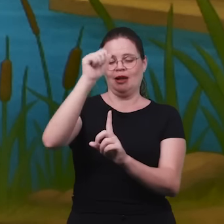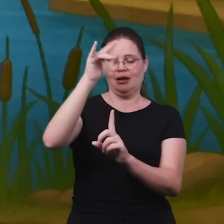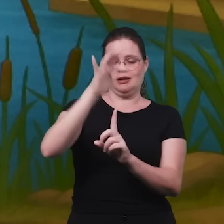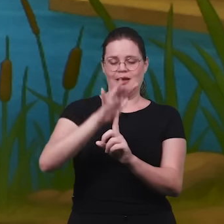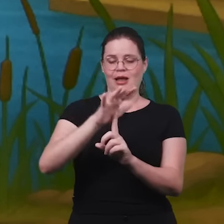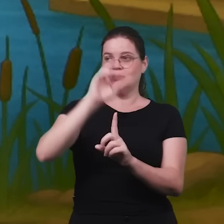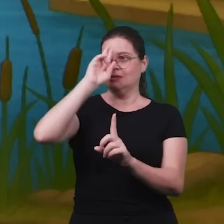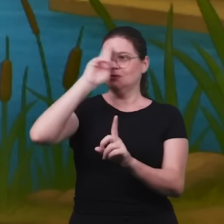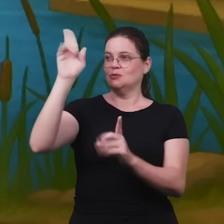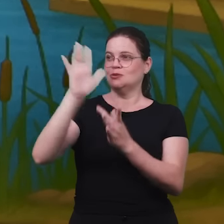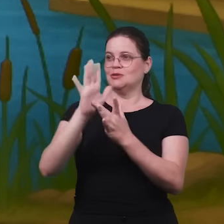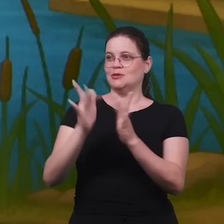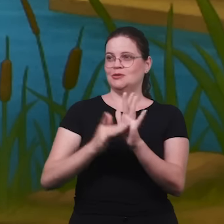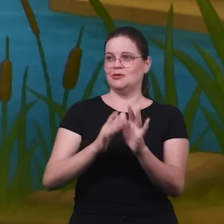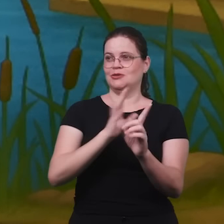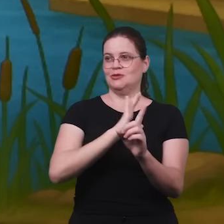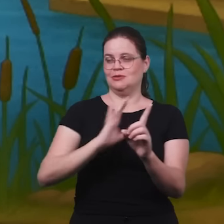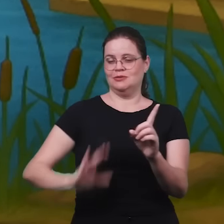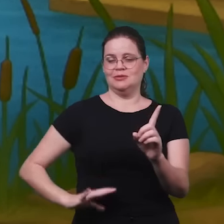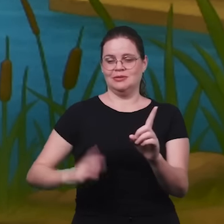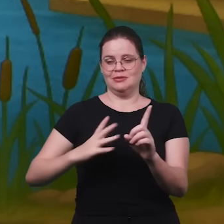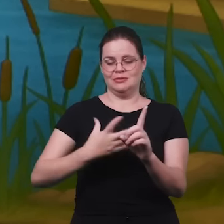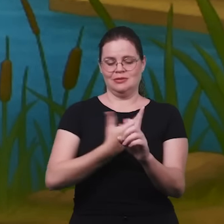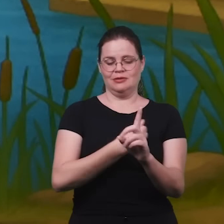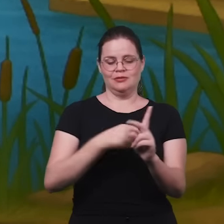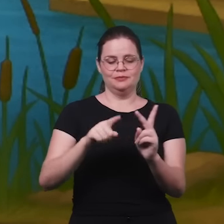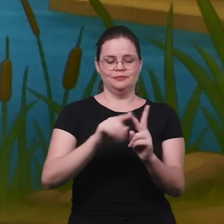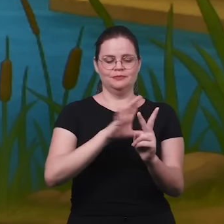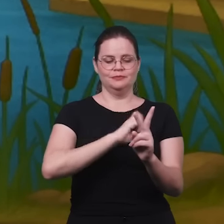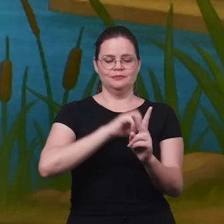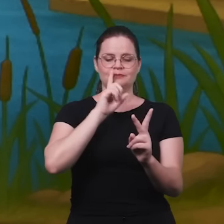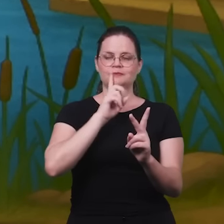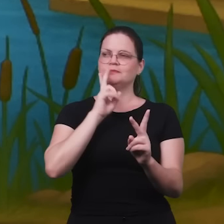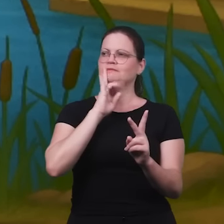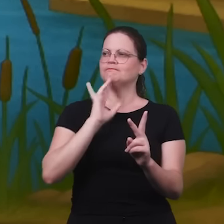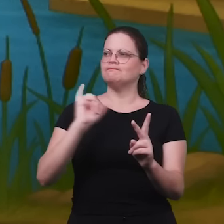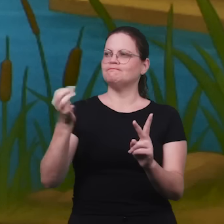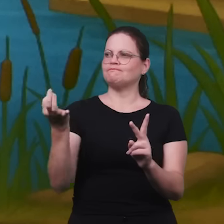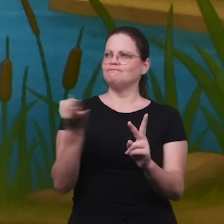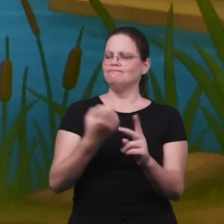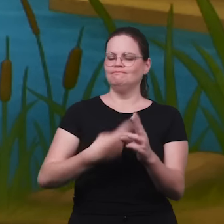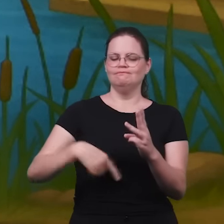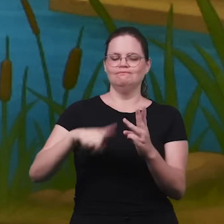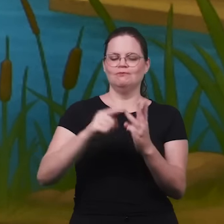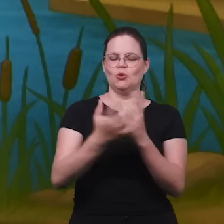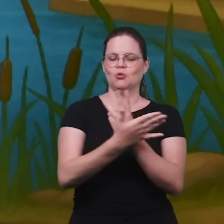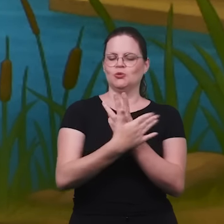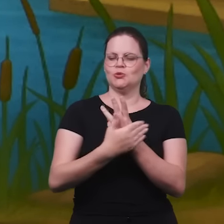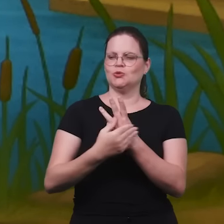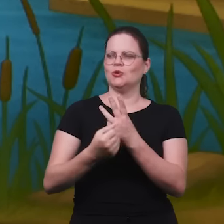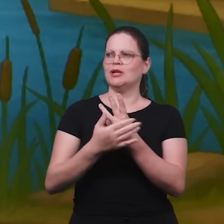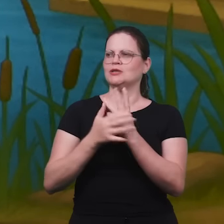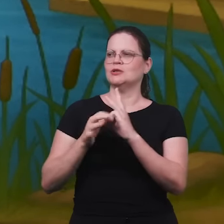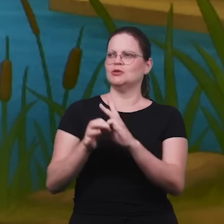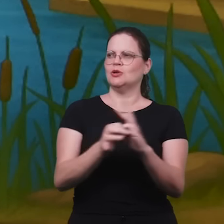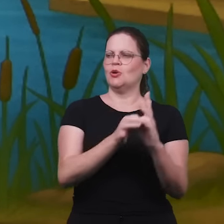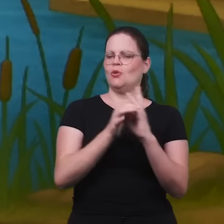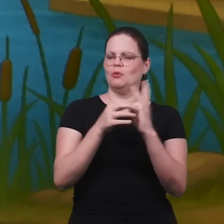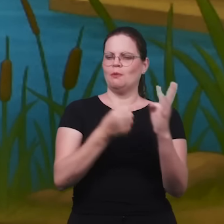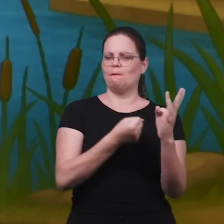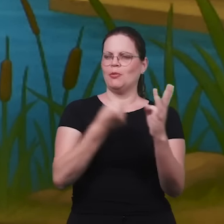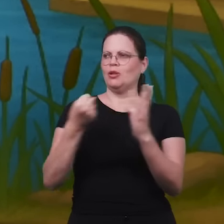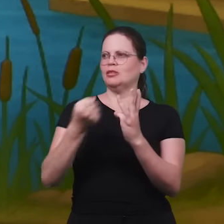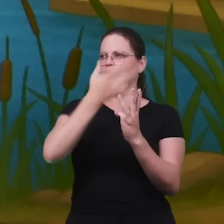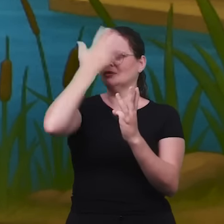graça redentora do Senhor Jesus e o amor sublime do Deus Pai, as consolações, a comunhão e